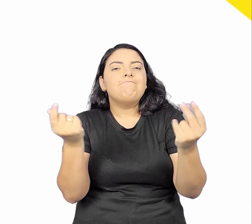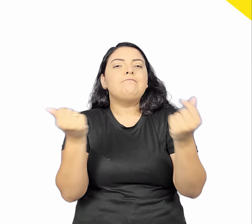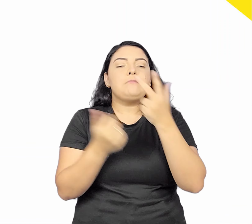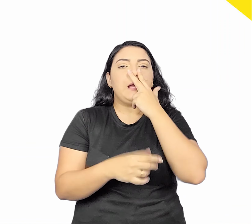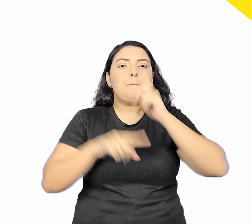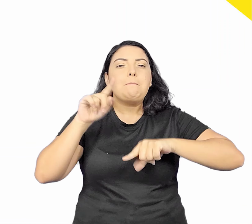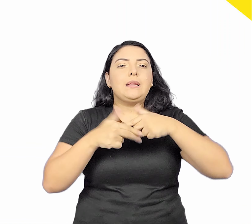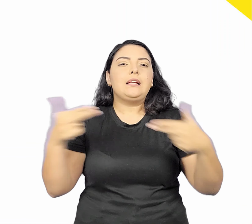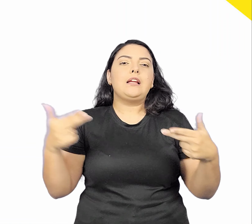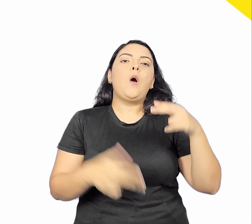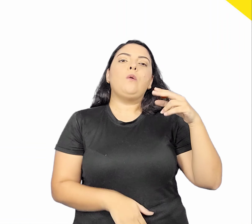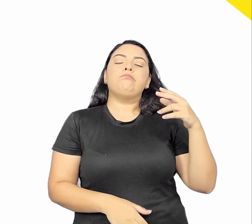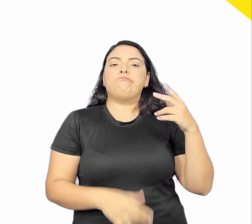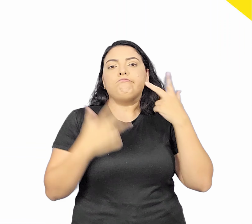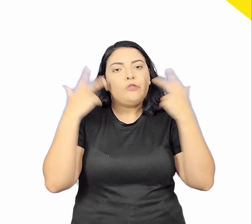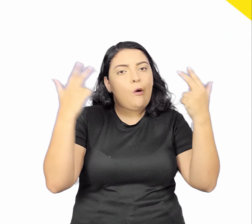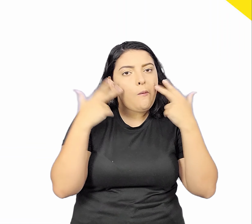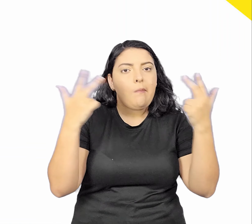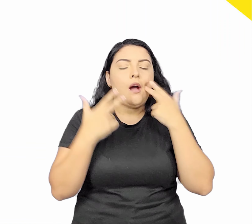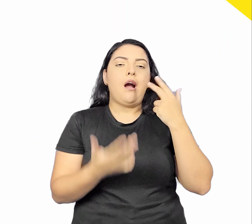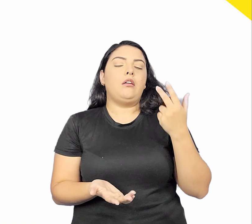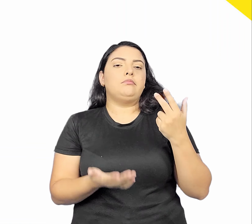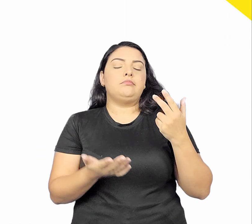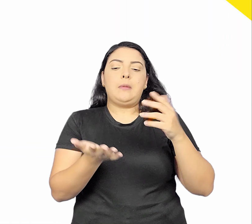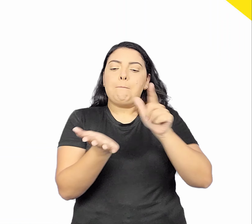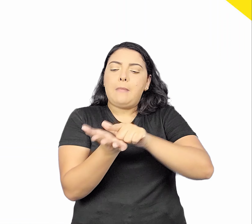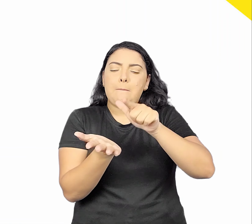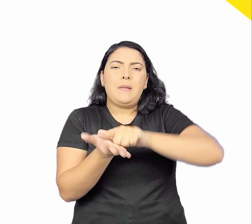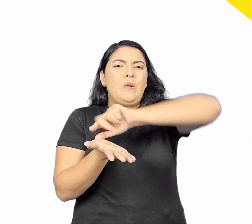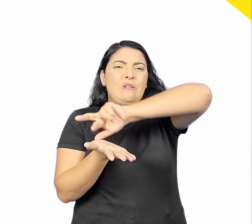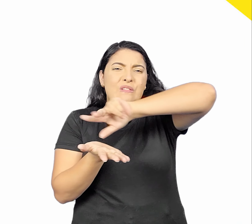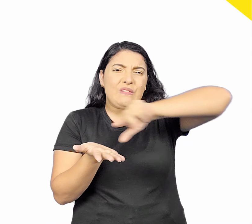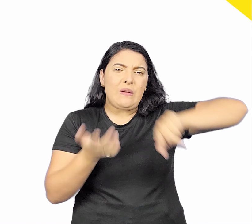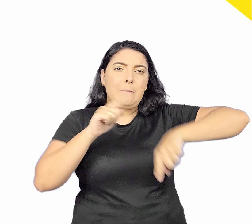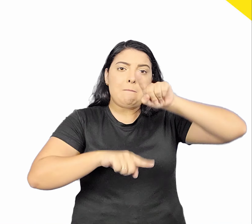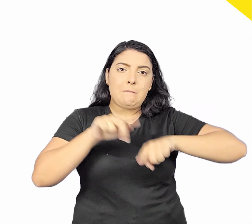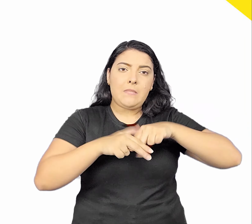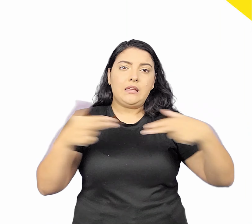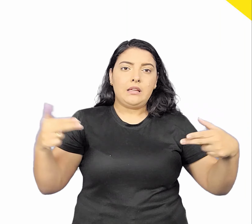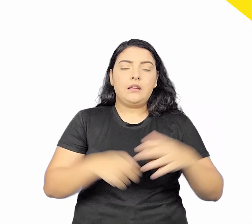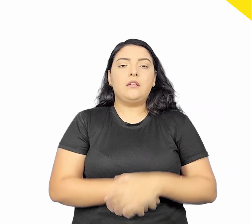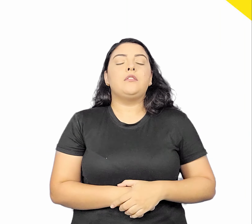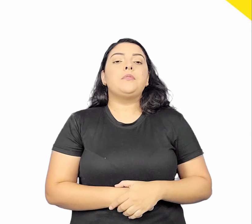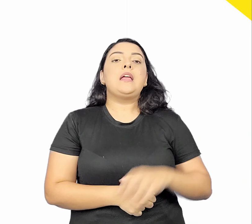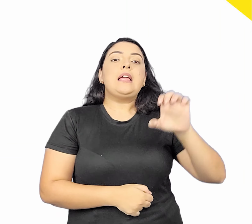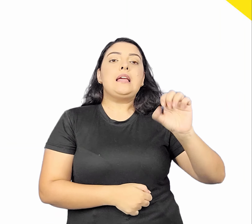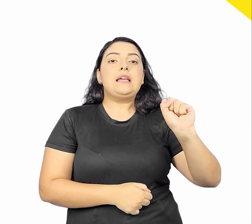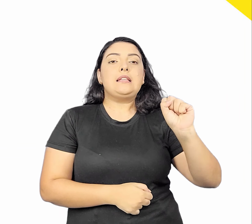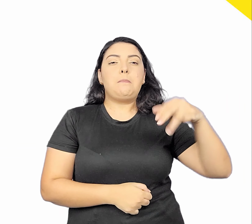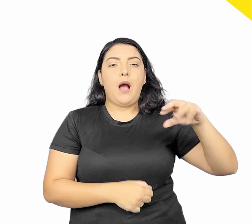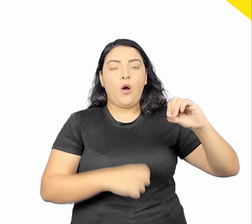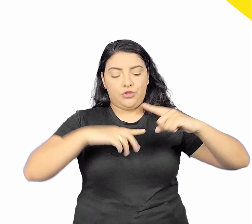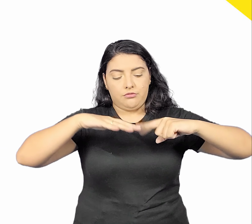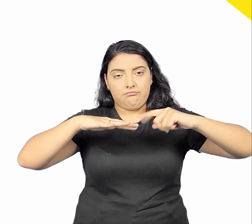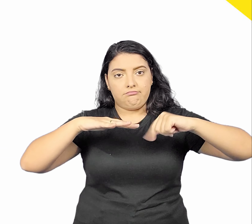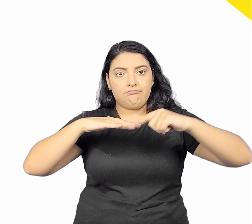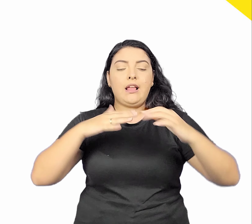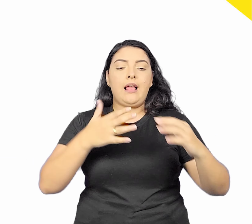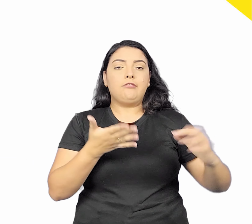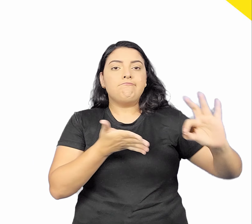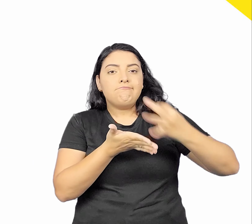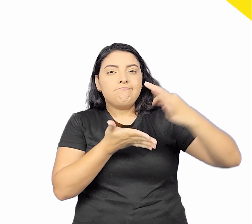contornos com materiais convencionais Giz pastel, grafite e carvão e materiais não convencionais